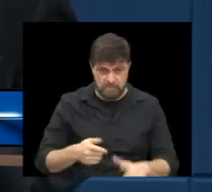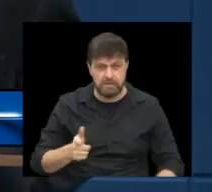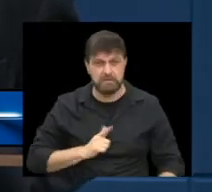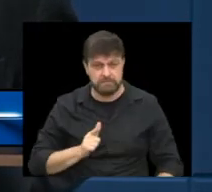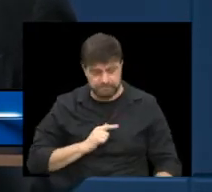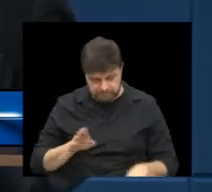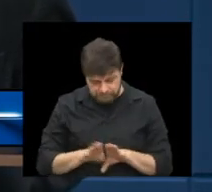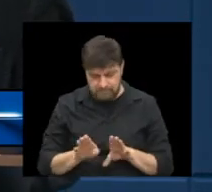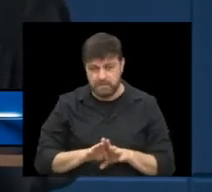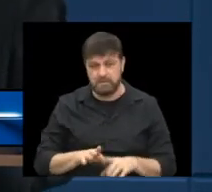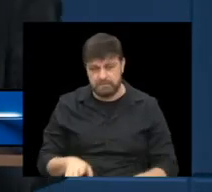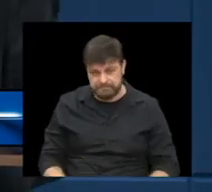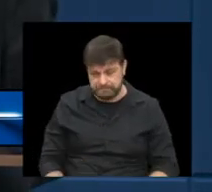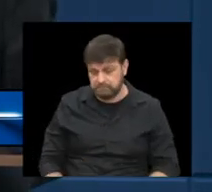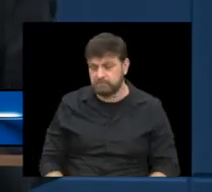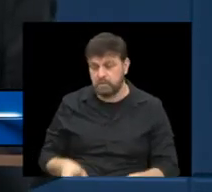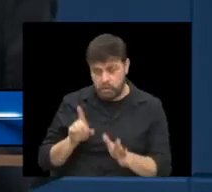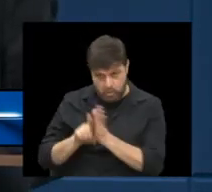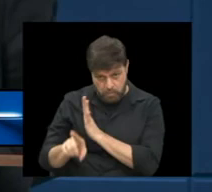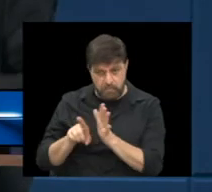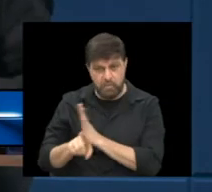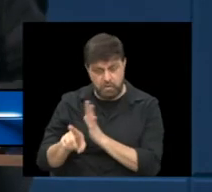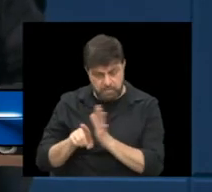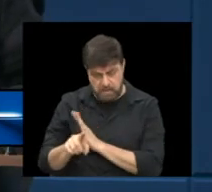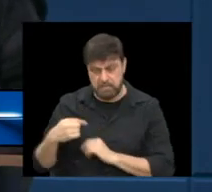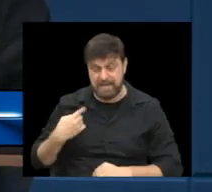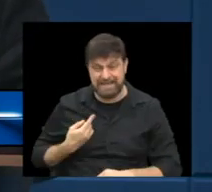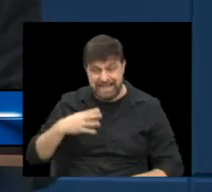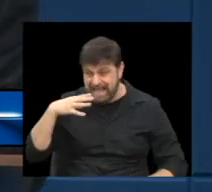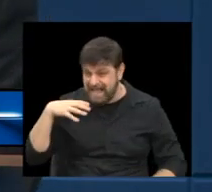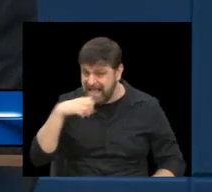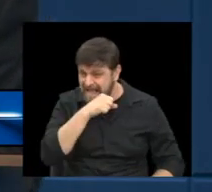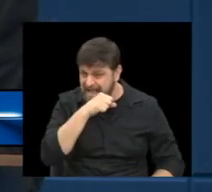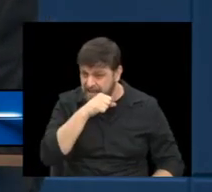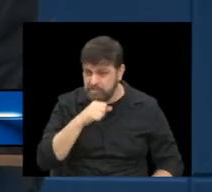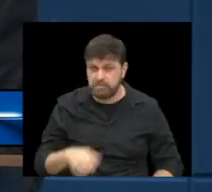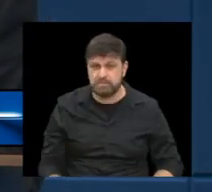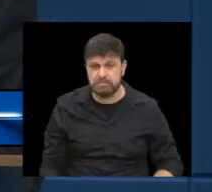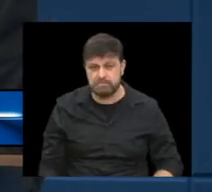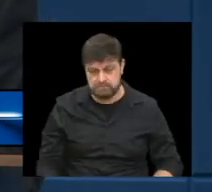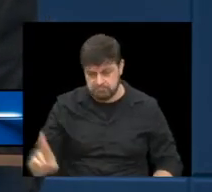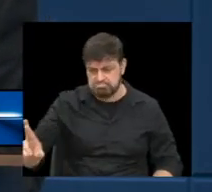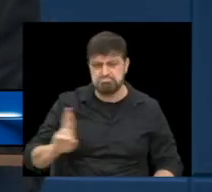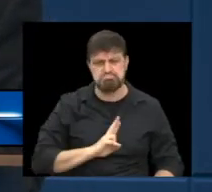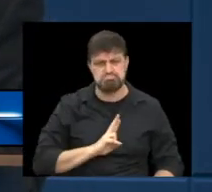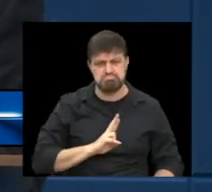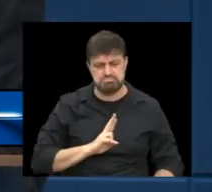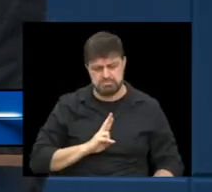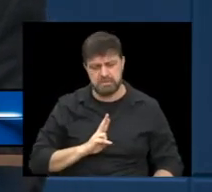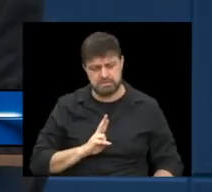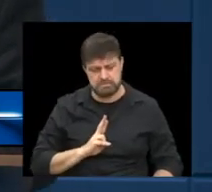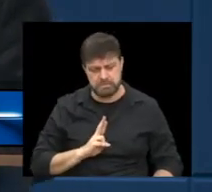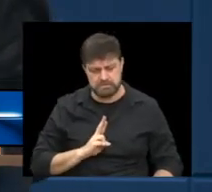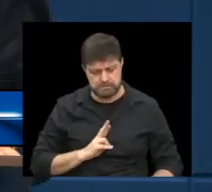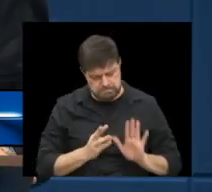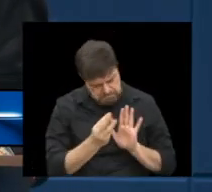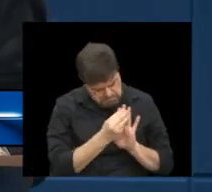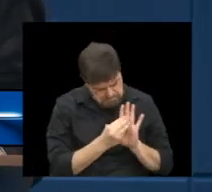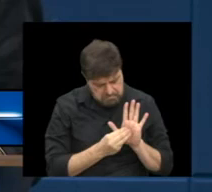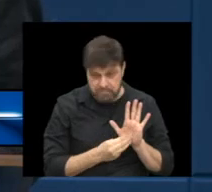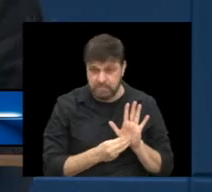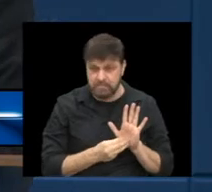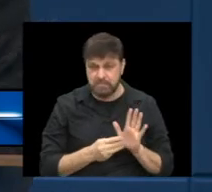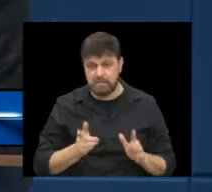Algumas questões foram apresentadas e rapidamente foram dado respostas,